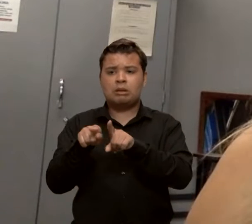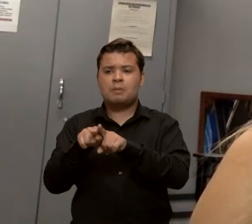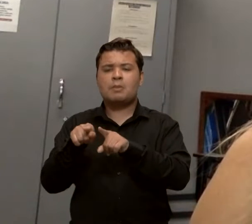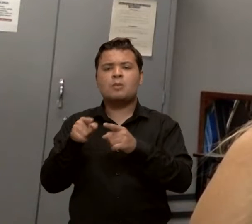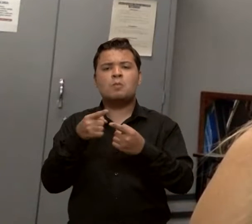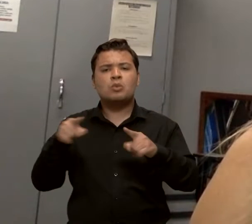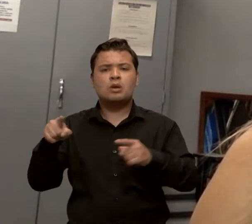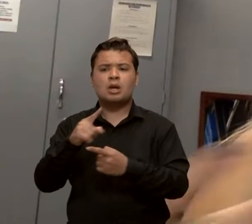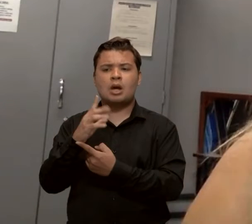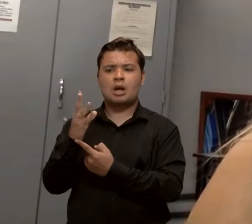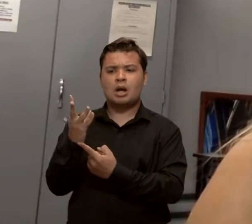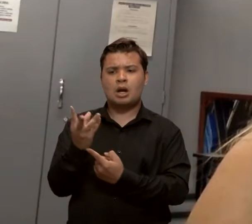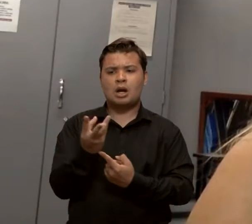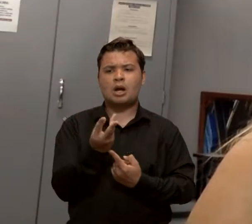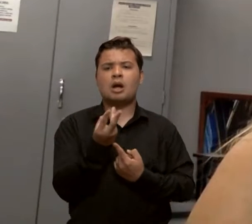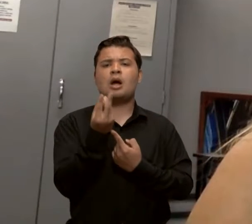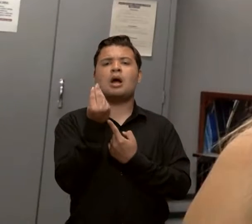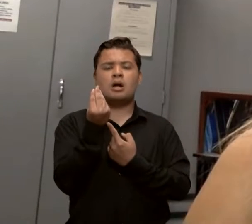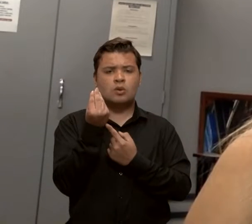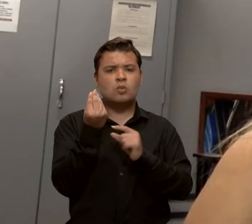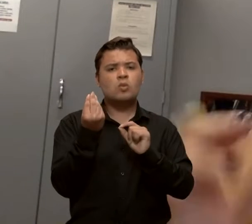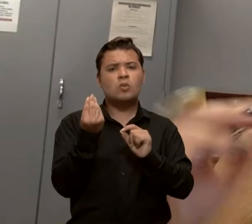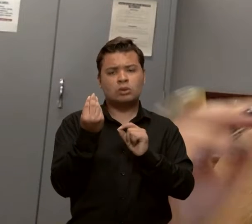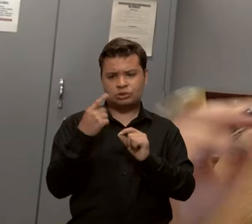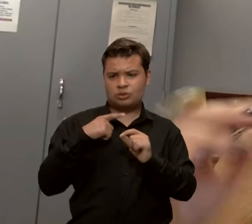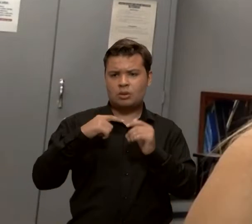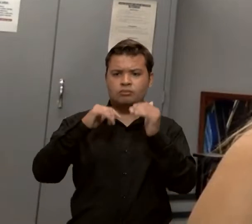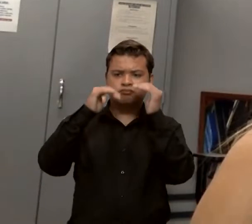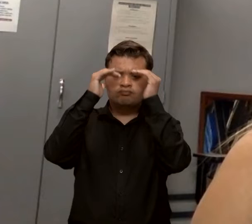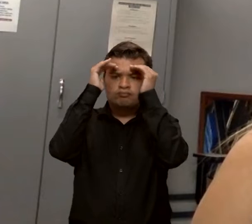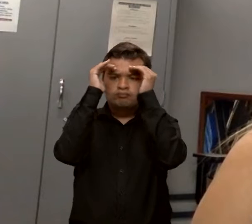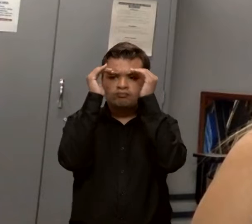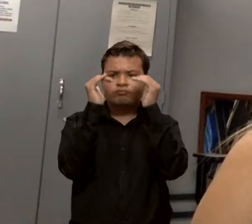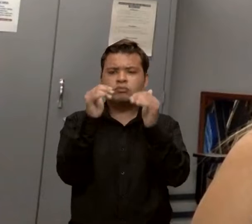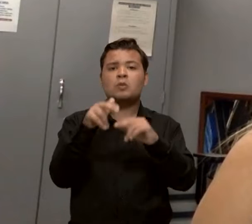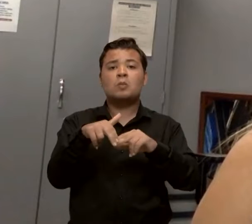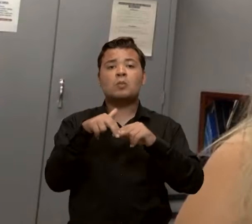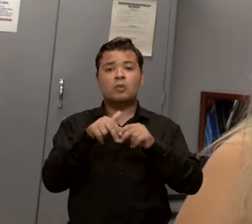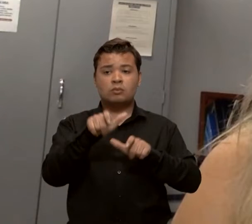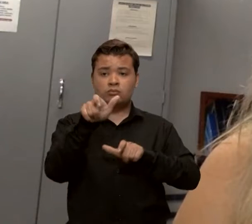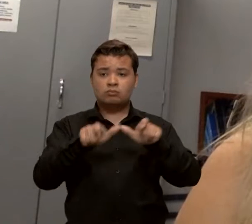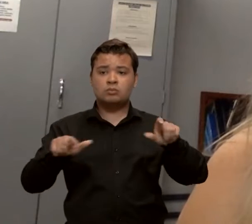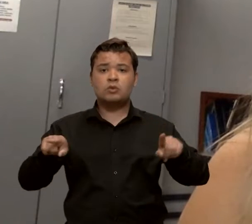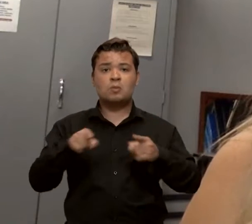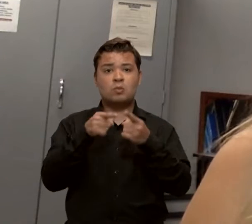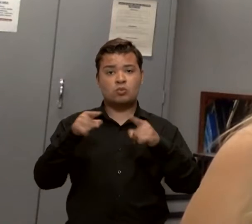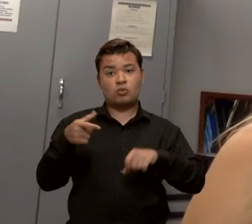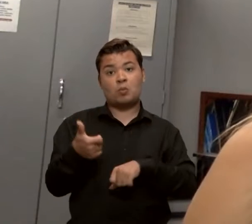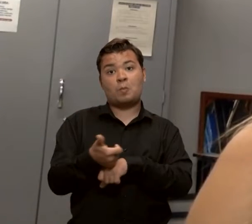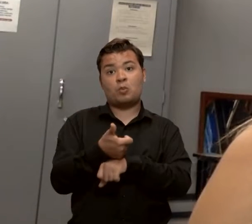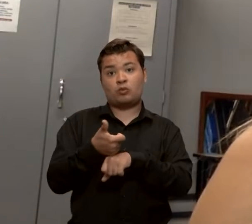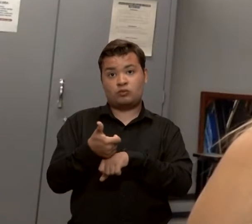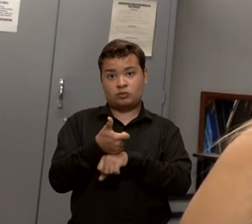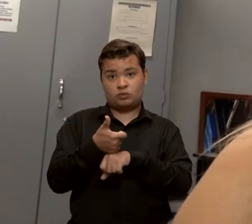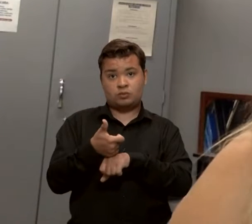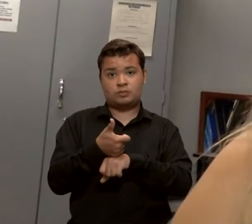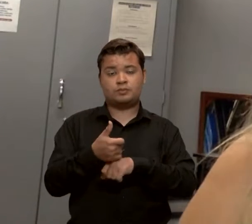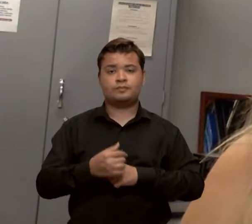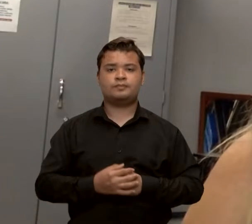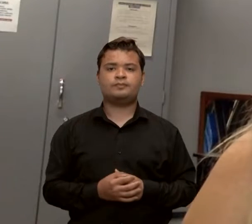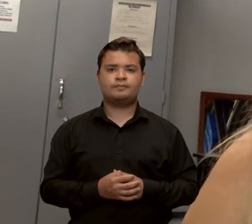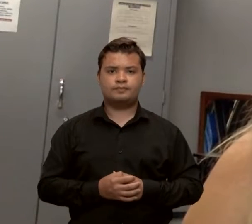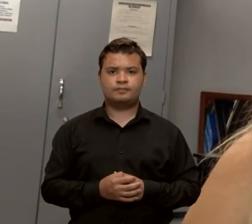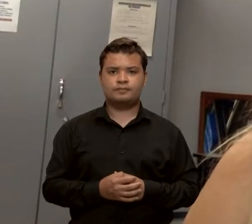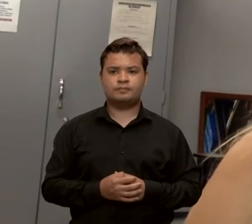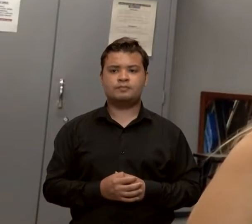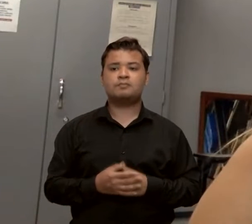ter um respeito, né, a partir dos músicos chamados músicos profissionais. Então, a partir